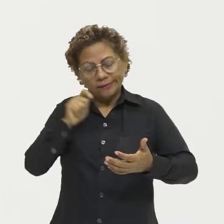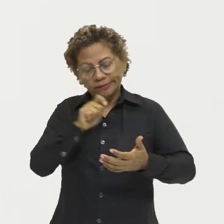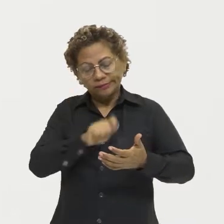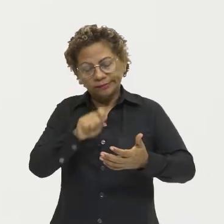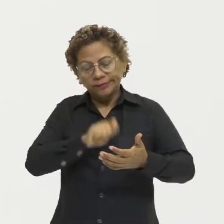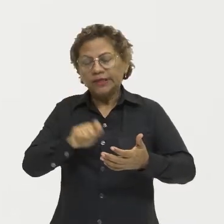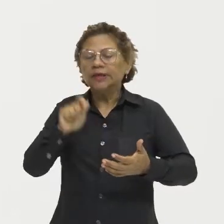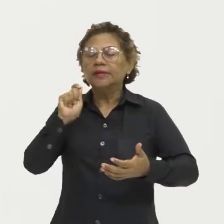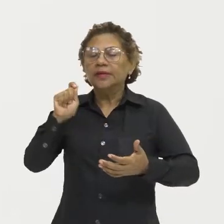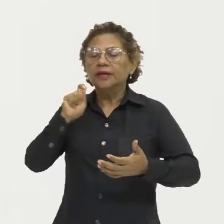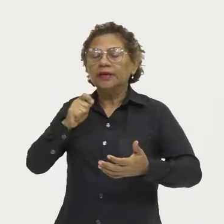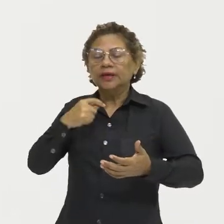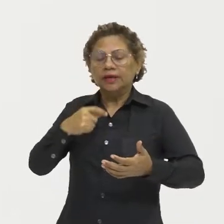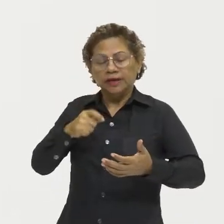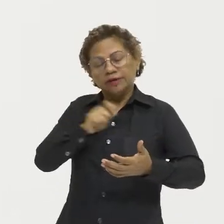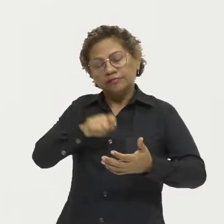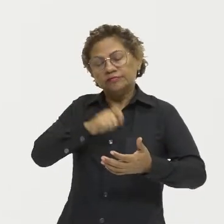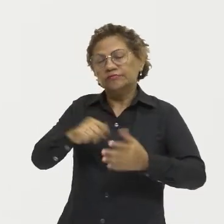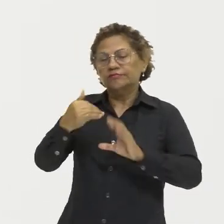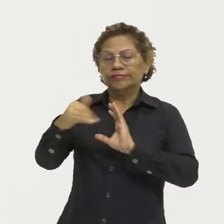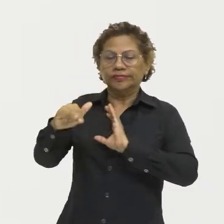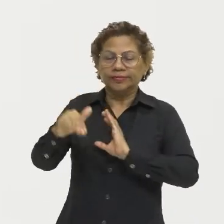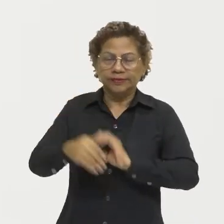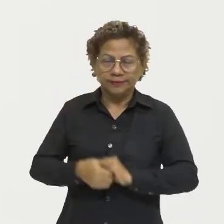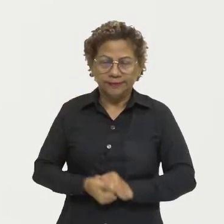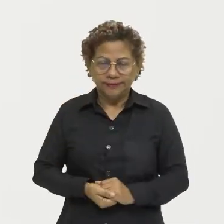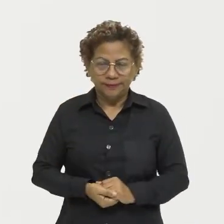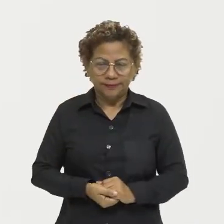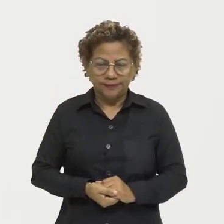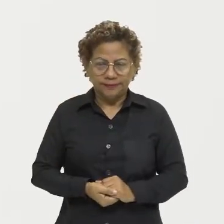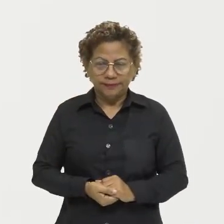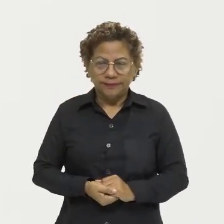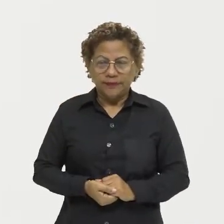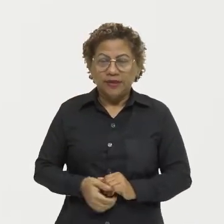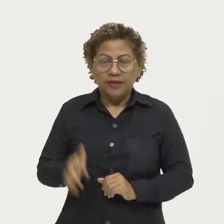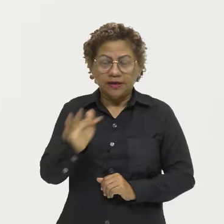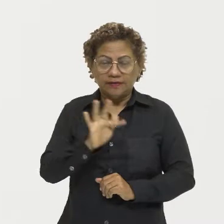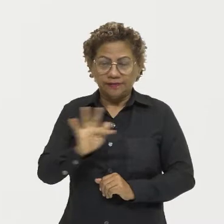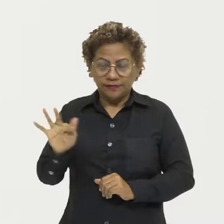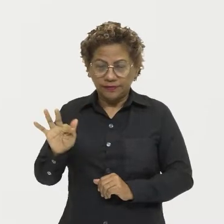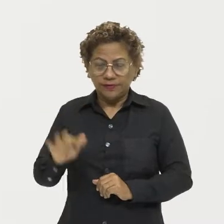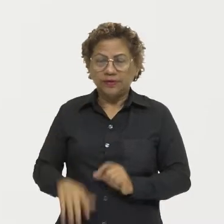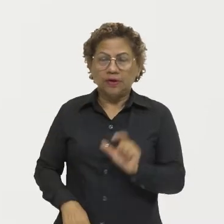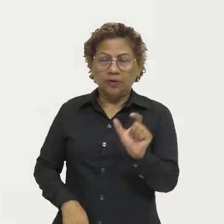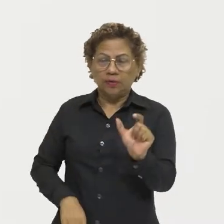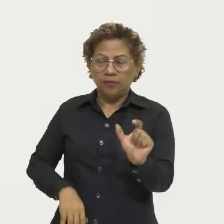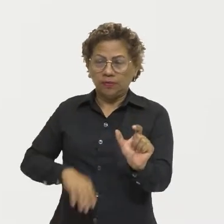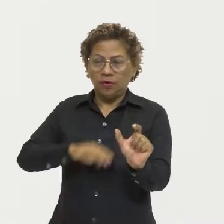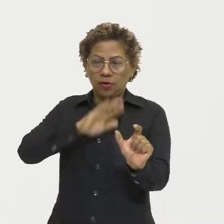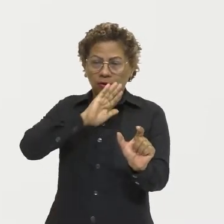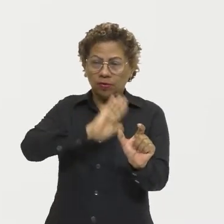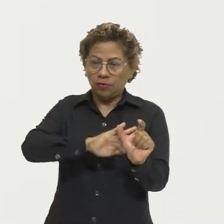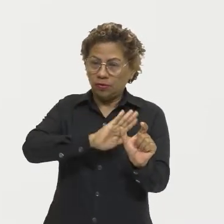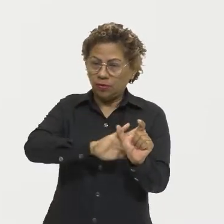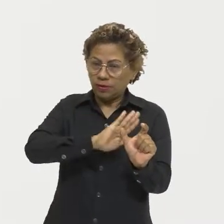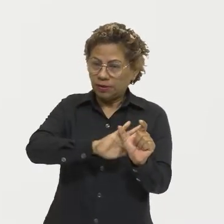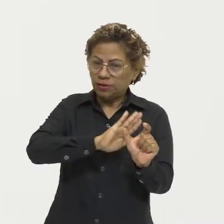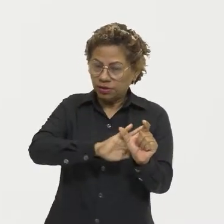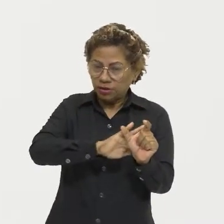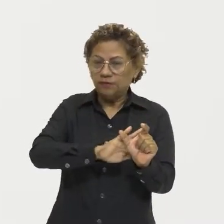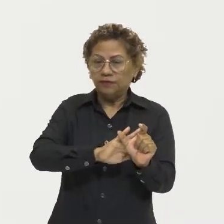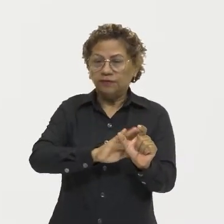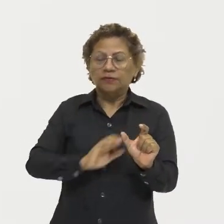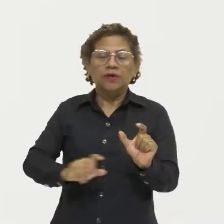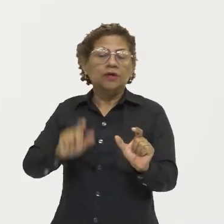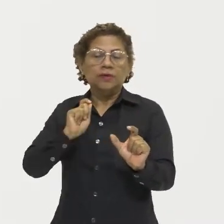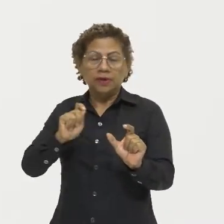ser direcionada essa mensagem. E a função conativa, que podemos dizer também de função apelativa, ela vai